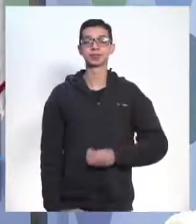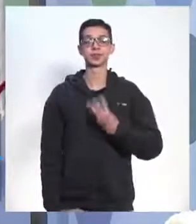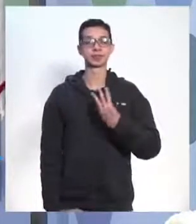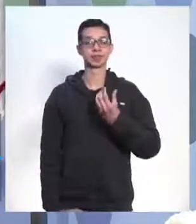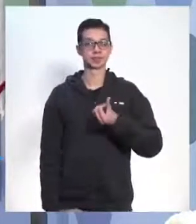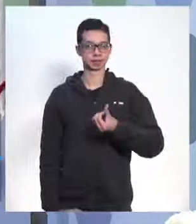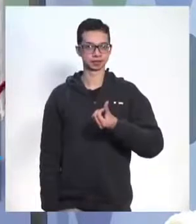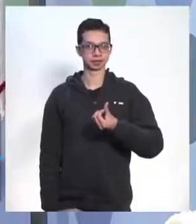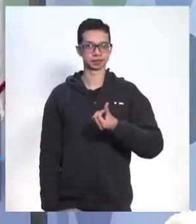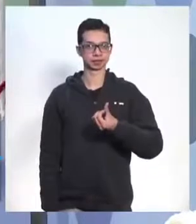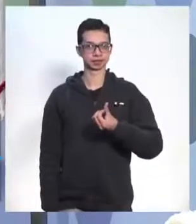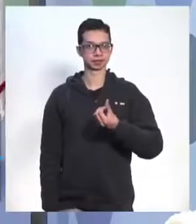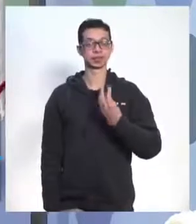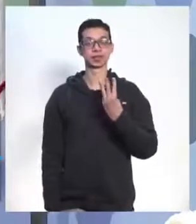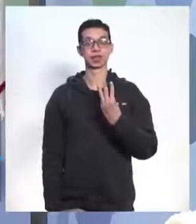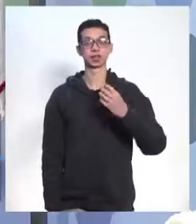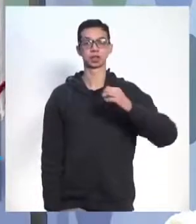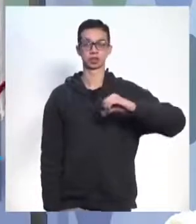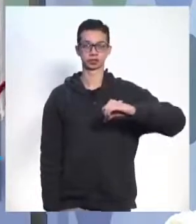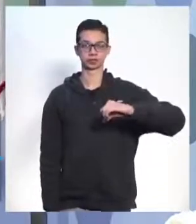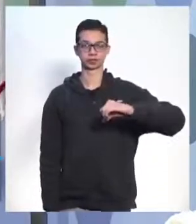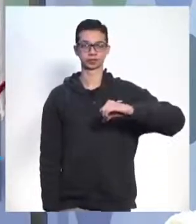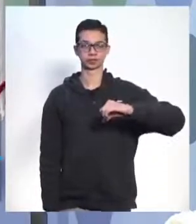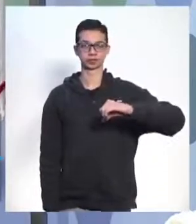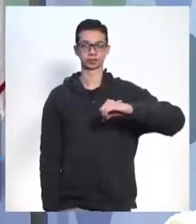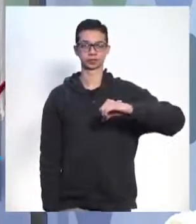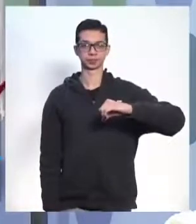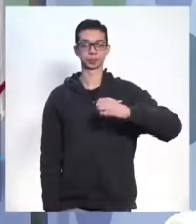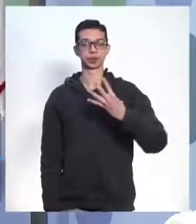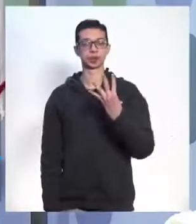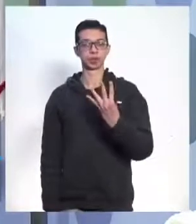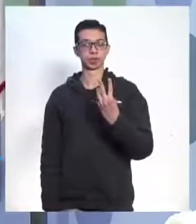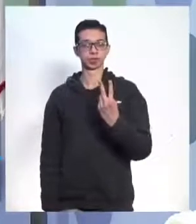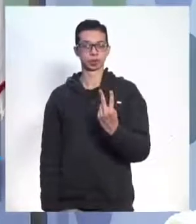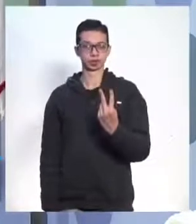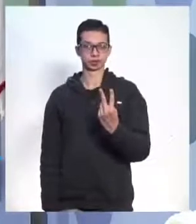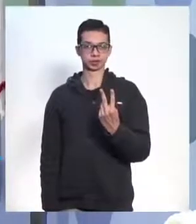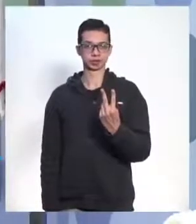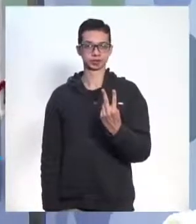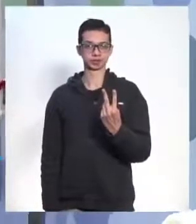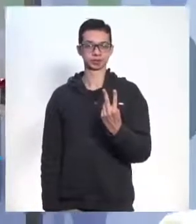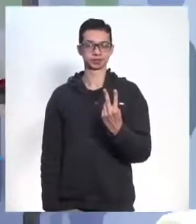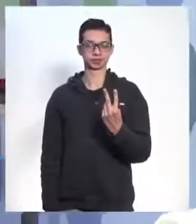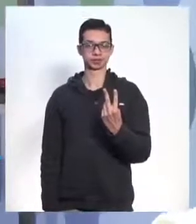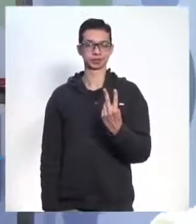36. 39. Certo. 42. Certo.